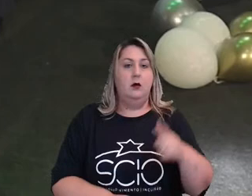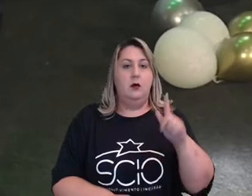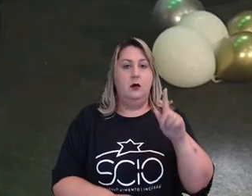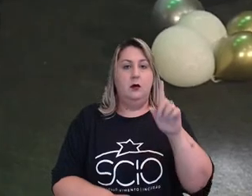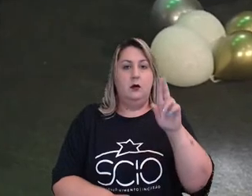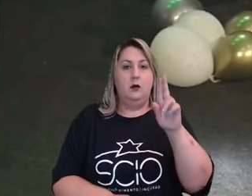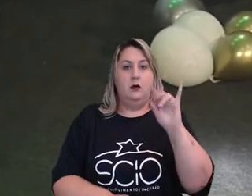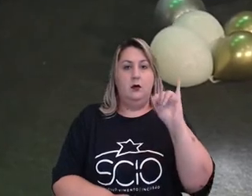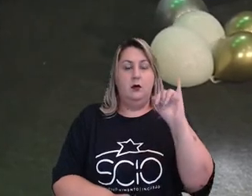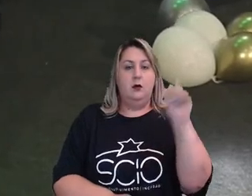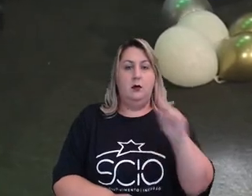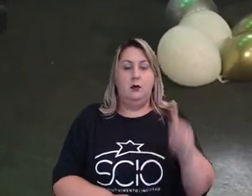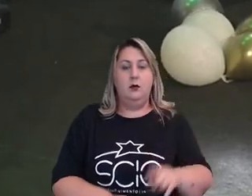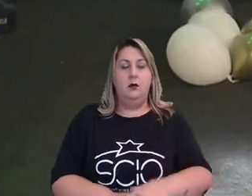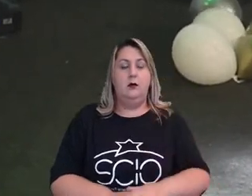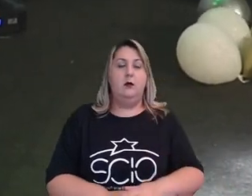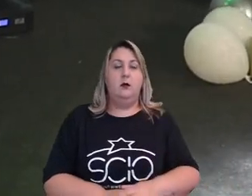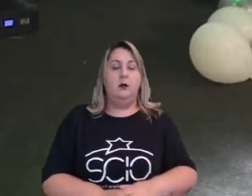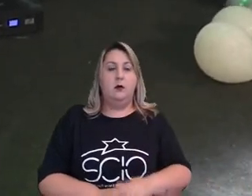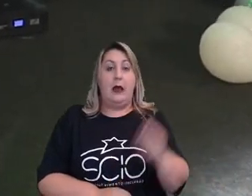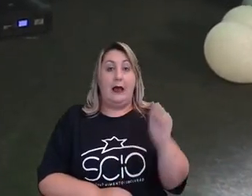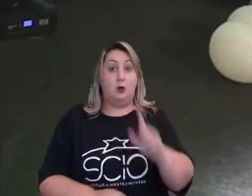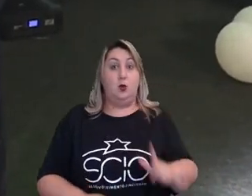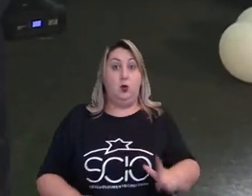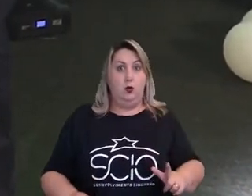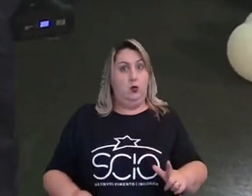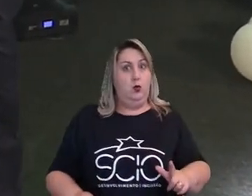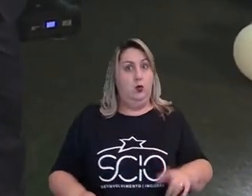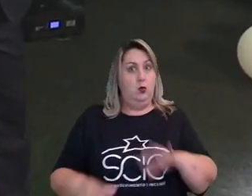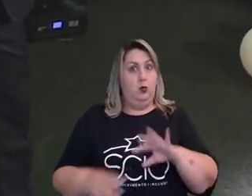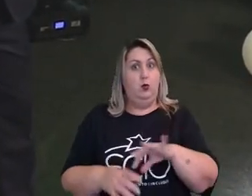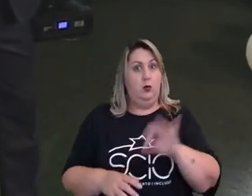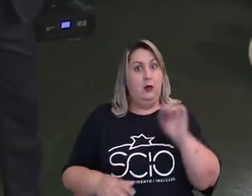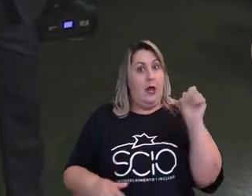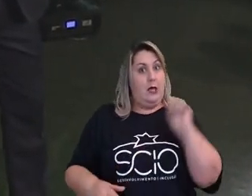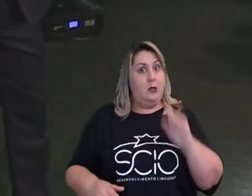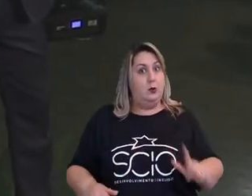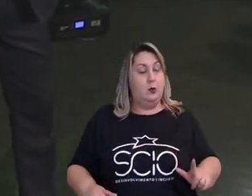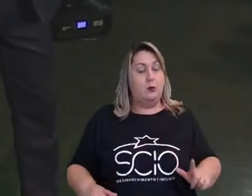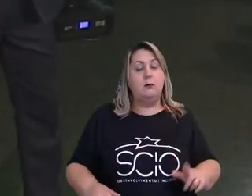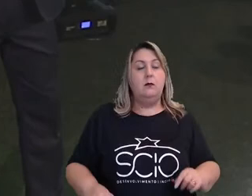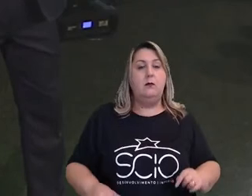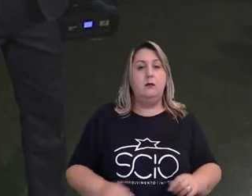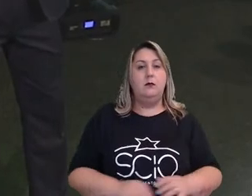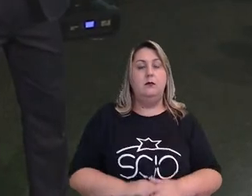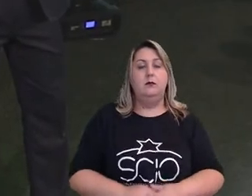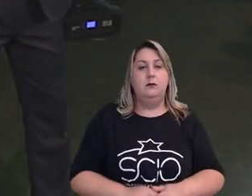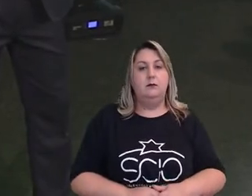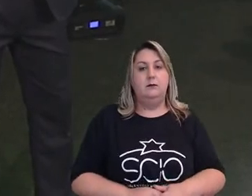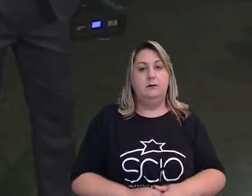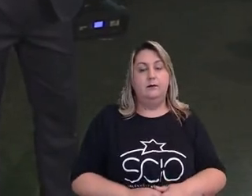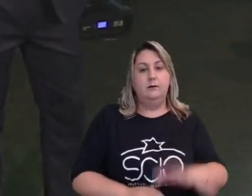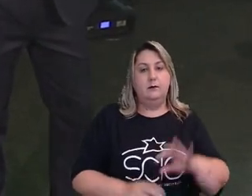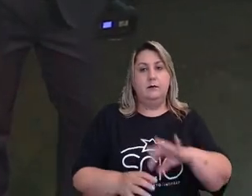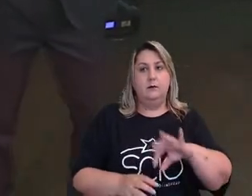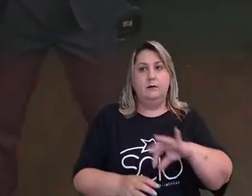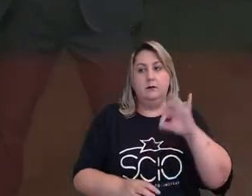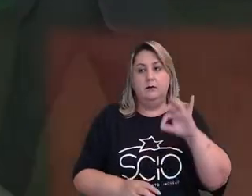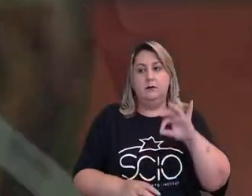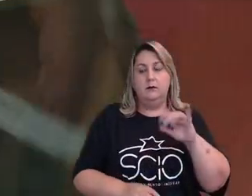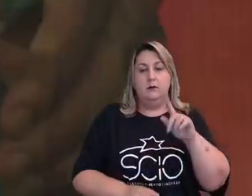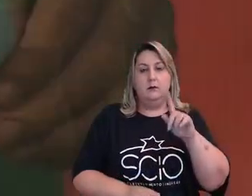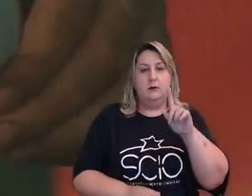quiz. Manda o quiz, Roger. Agora vai. Azul. Azul. Azul que é o quiz. É o blues. Puxa o papelzinho azul